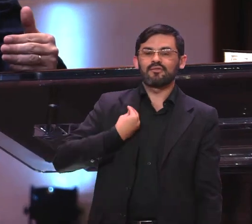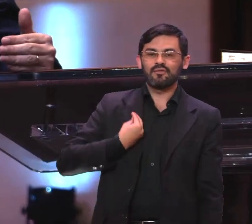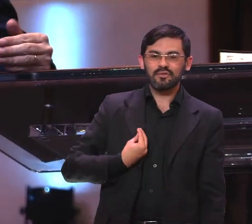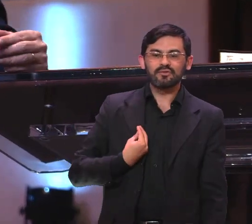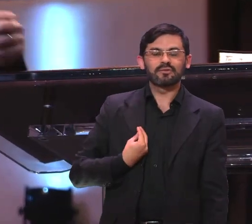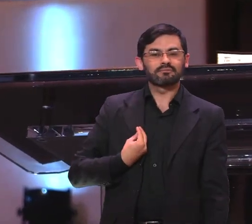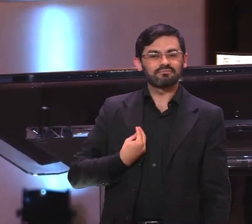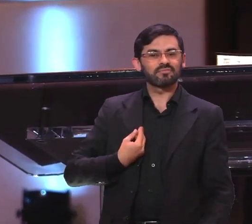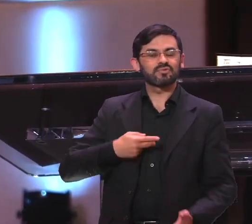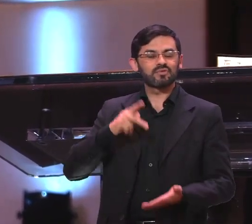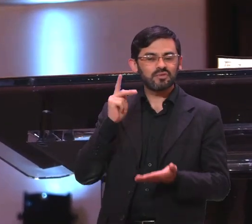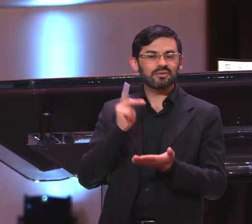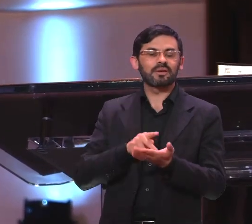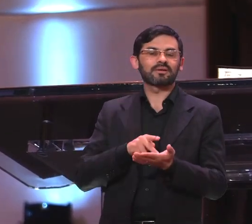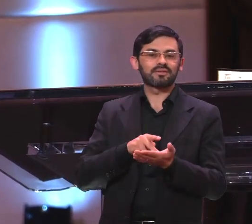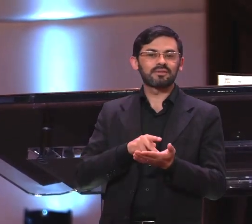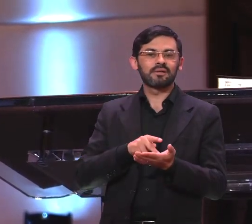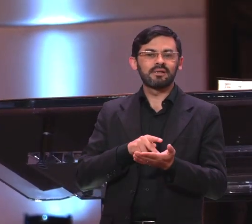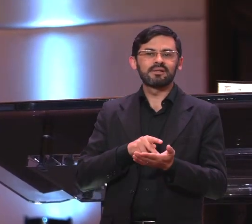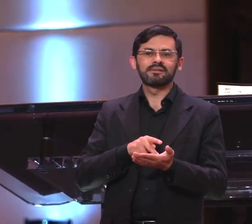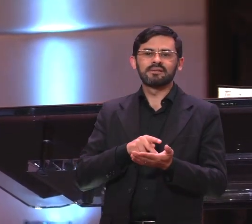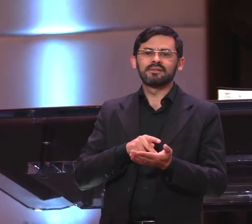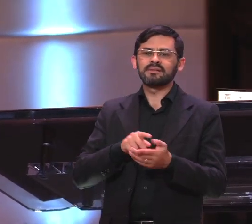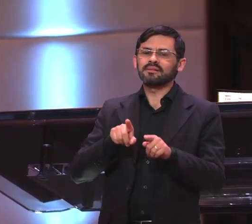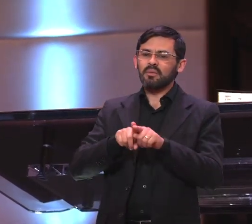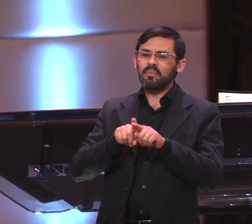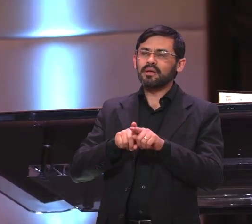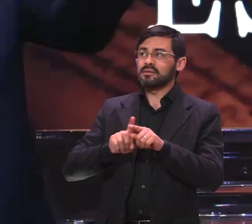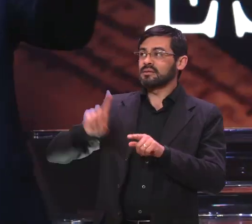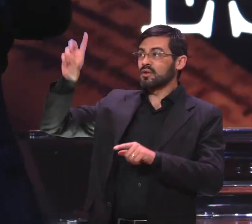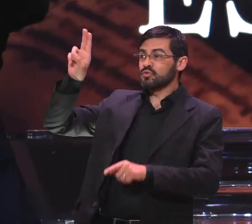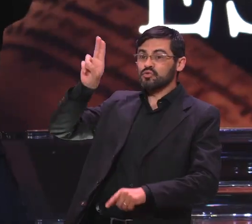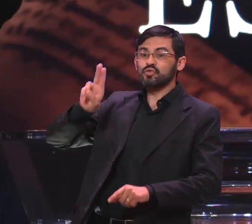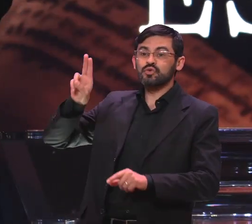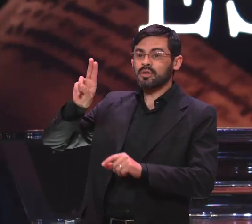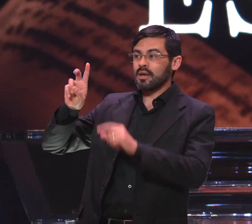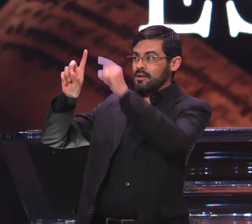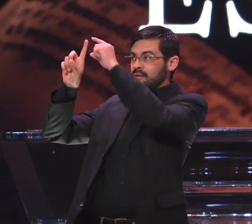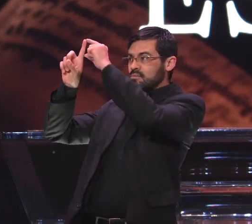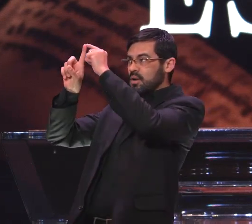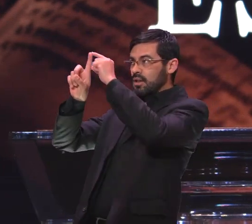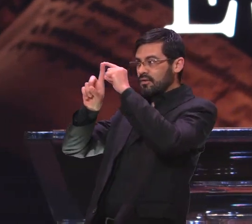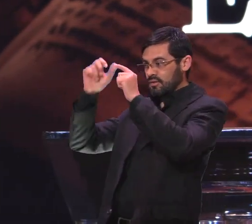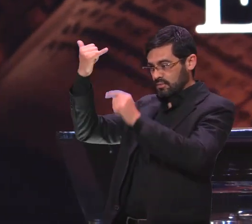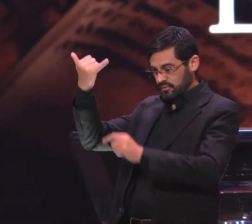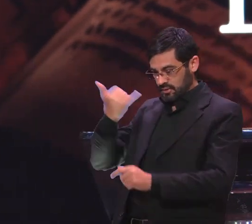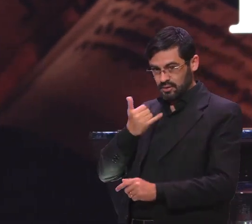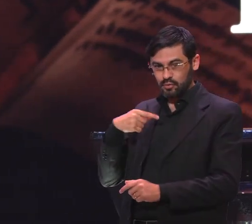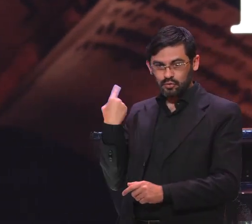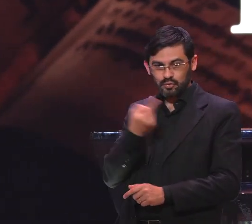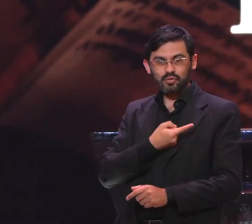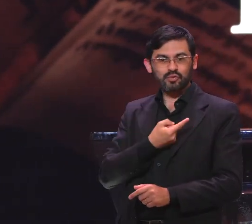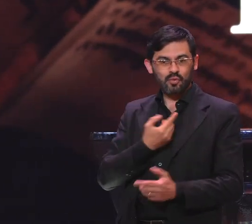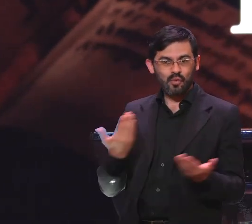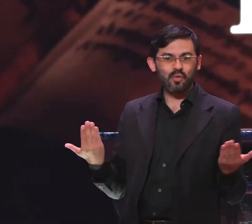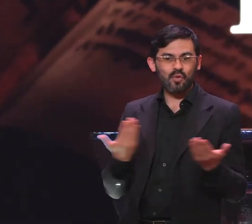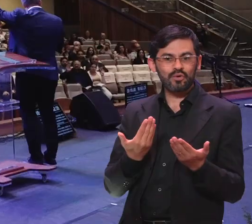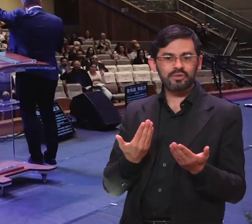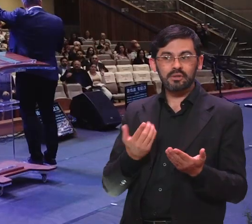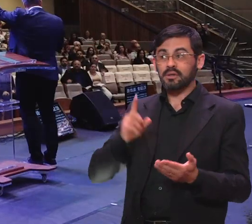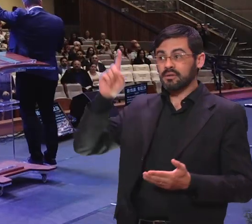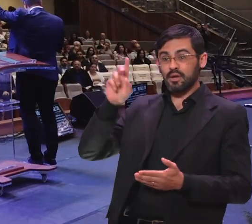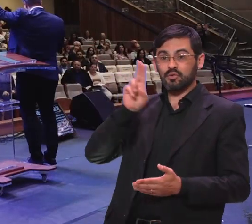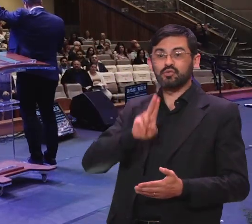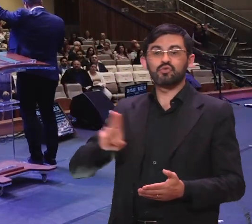viva, ela é o jeito de Deus falar com a gente hoje. Quantos creem? Deus fala através